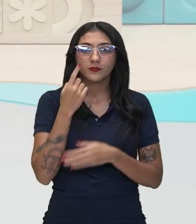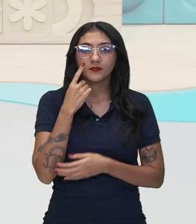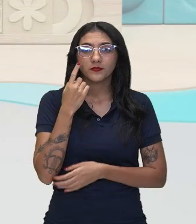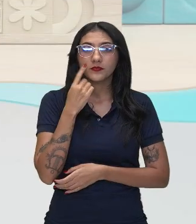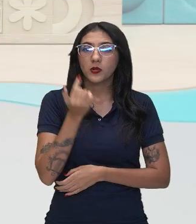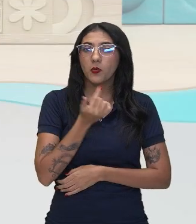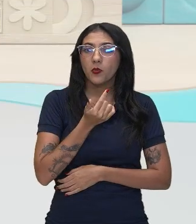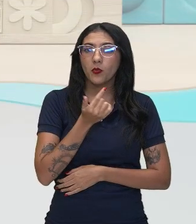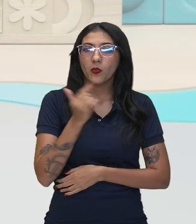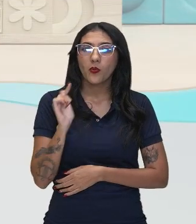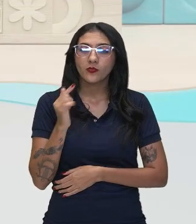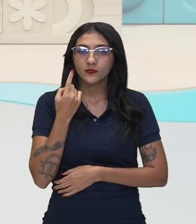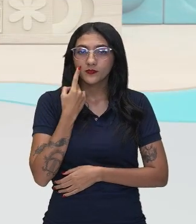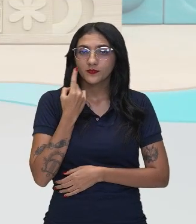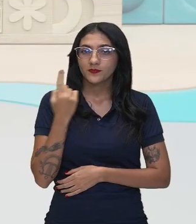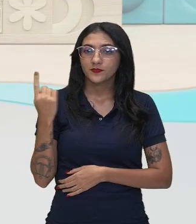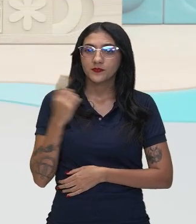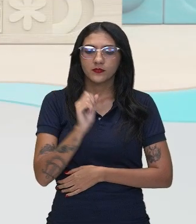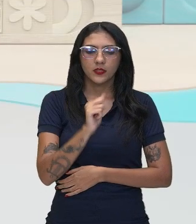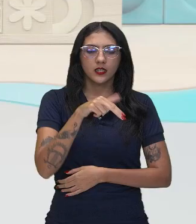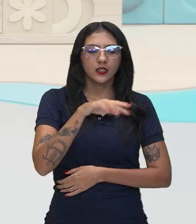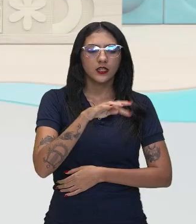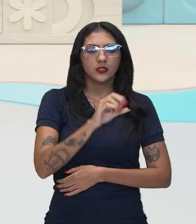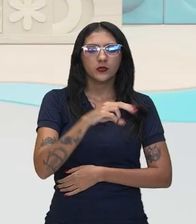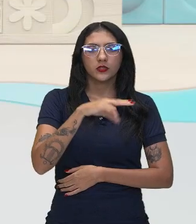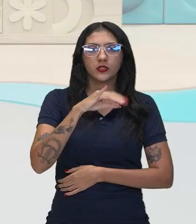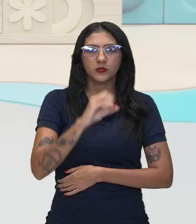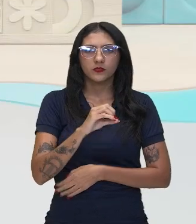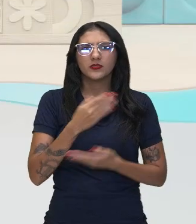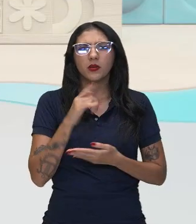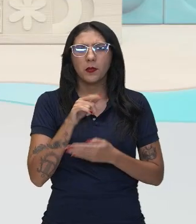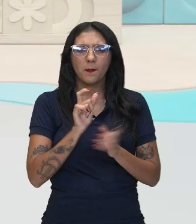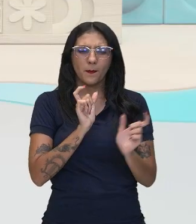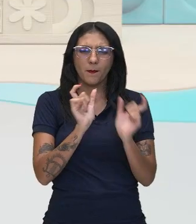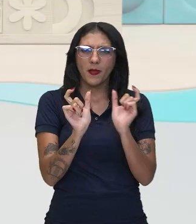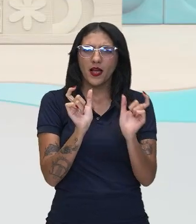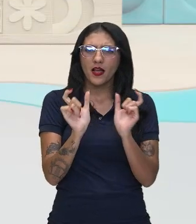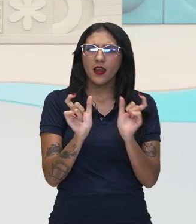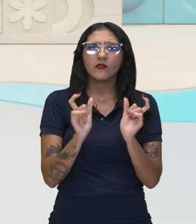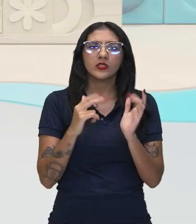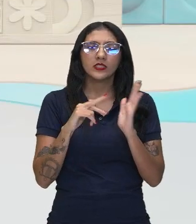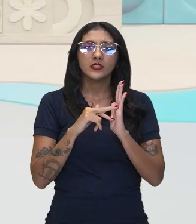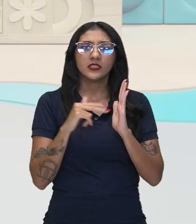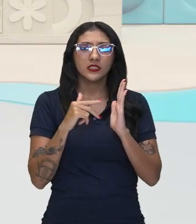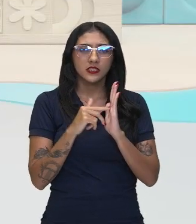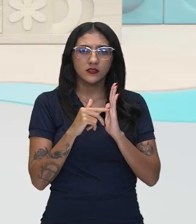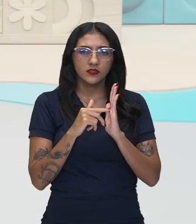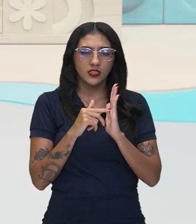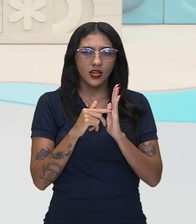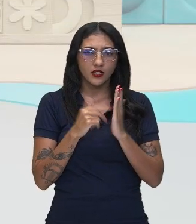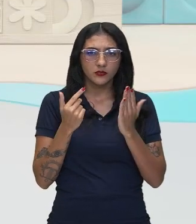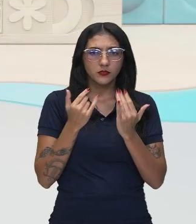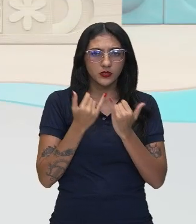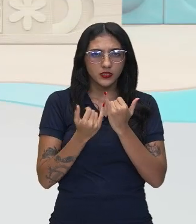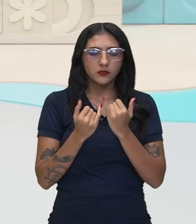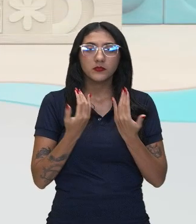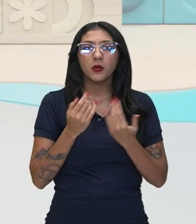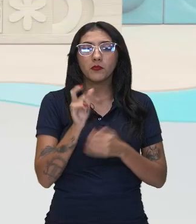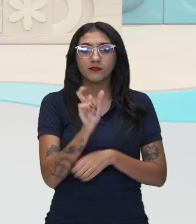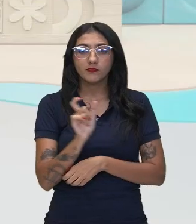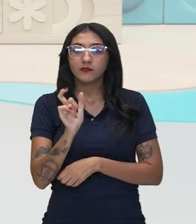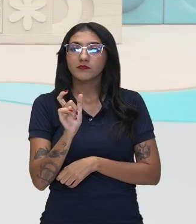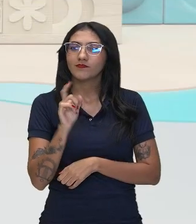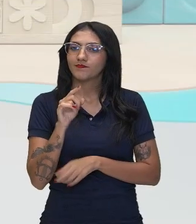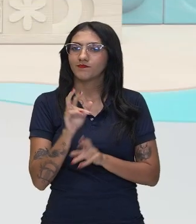então, os antônimos. Se os sinônimos, eles têm aí significados parecidos, o antônimo já é diferente,